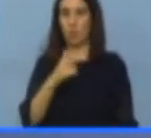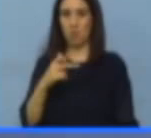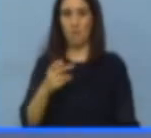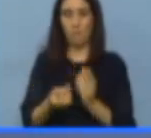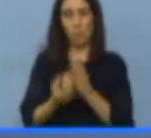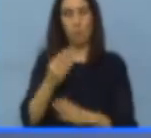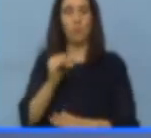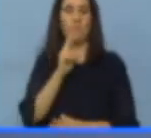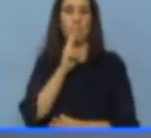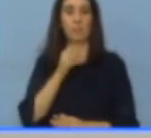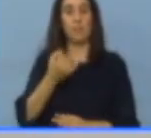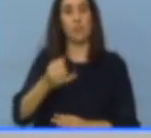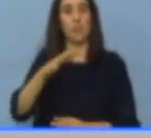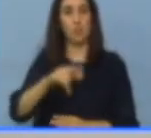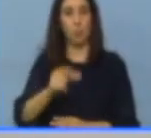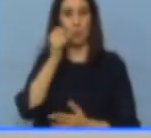Lisboa, onde ele esteve.